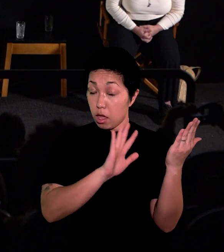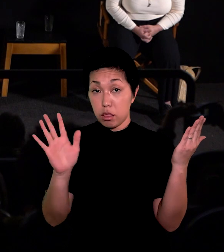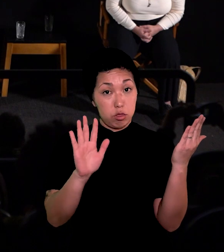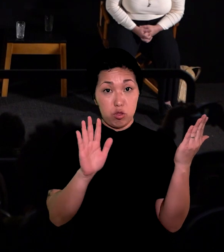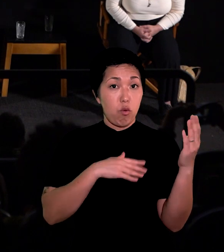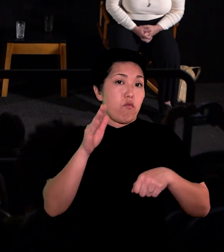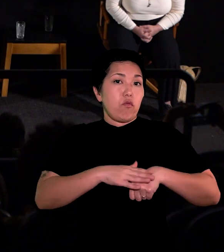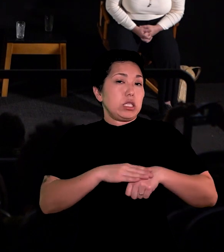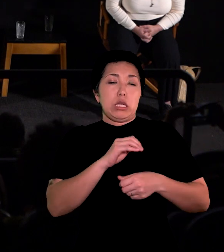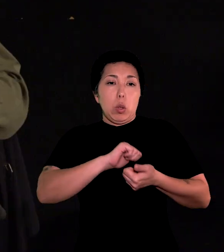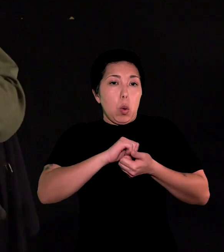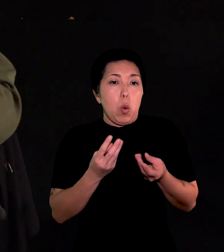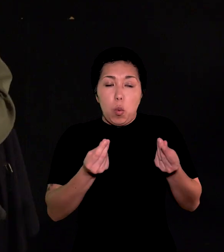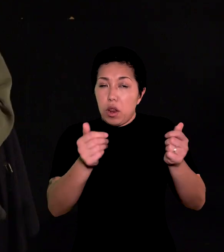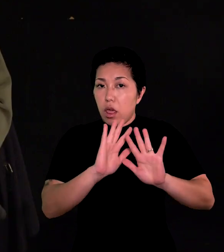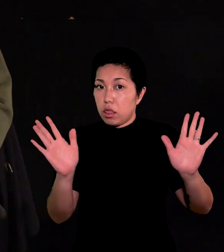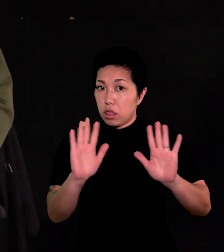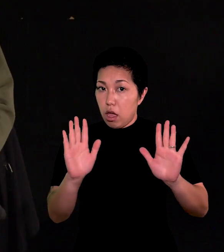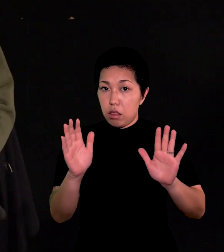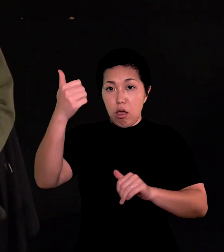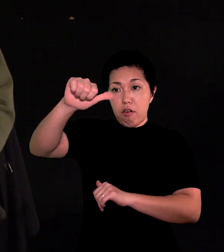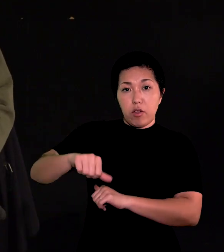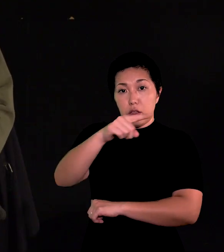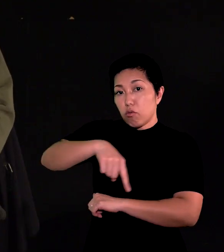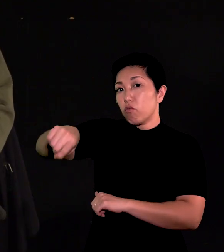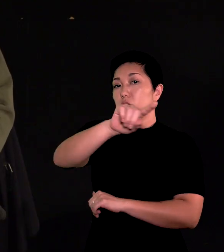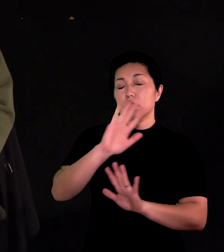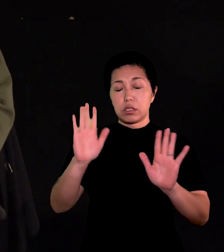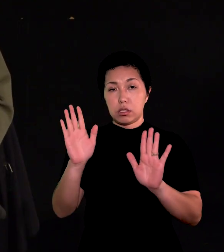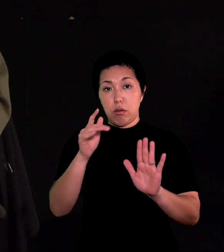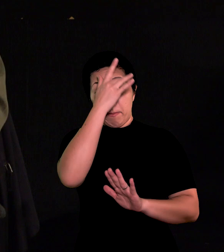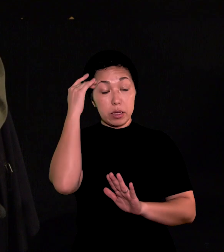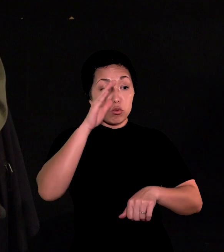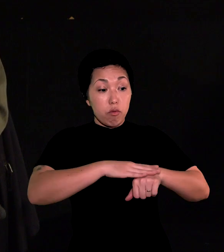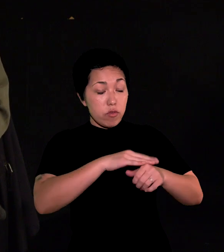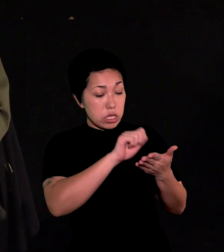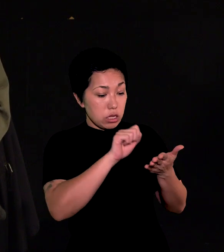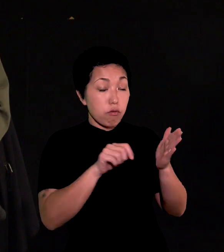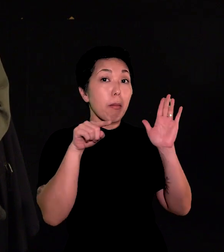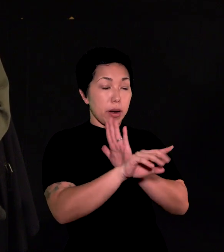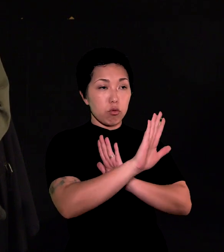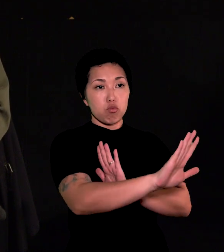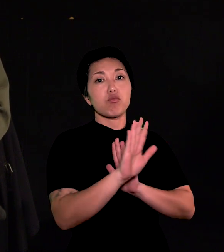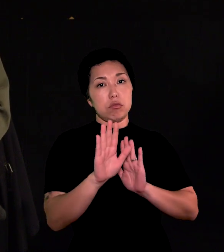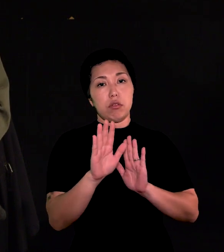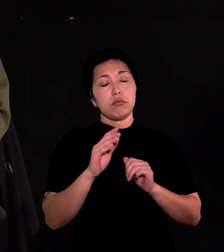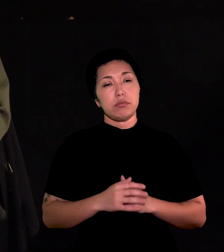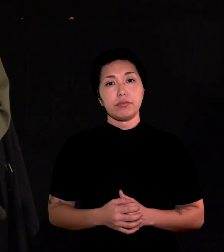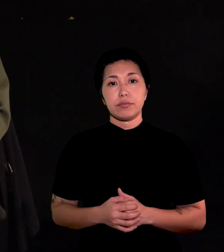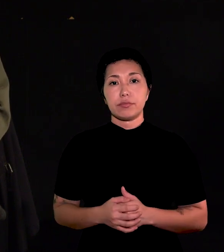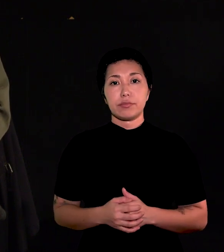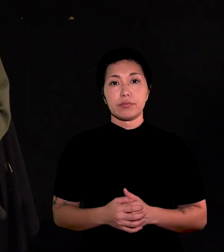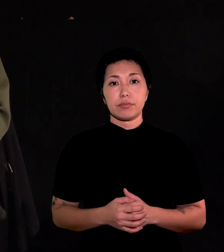estou lendo, hein? Não estou fazendo nenhuma qualificação de vocês, né? Quem fez a pergunta